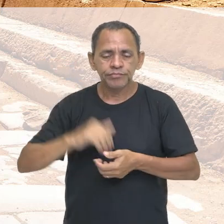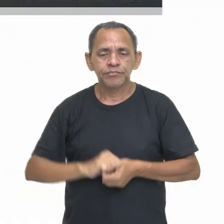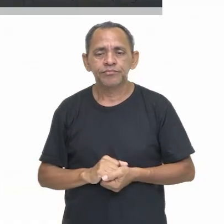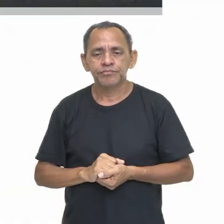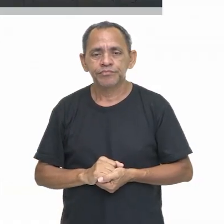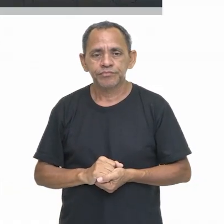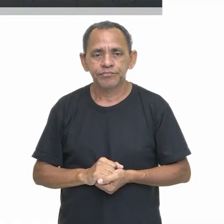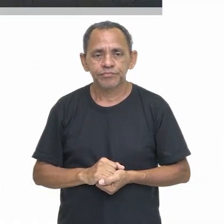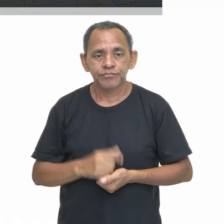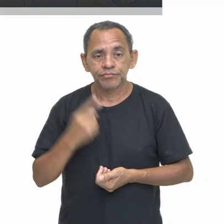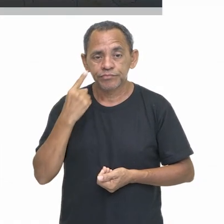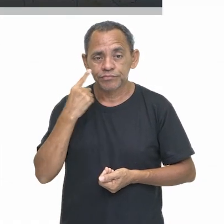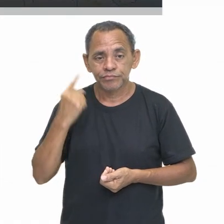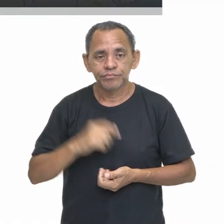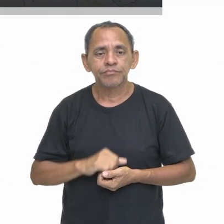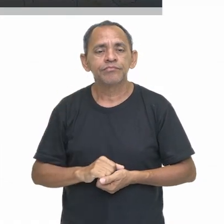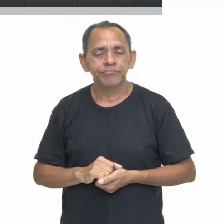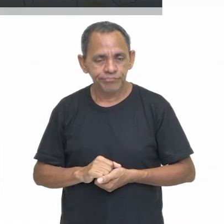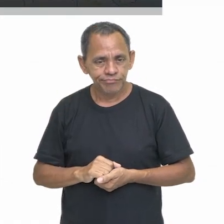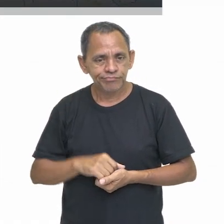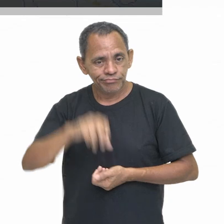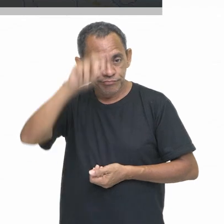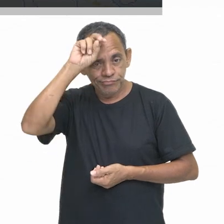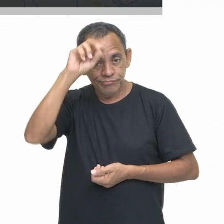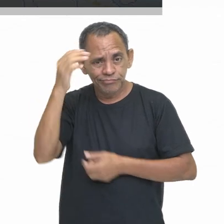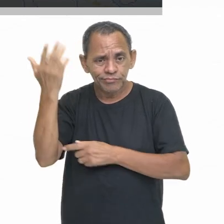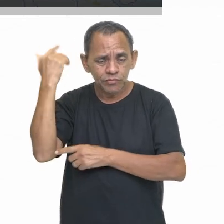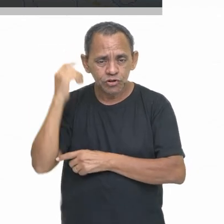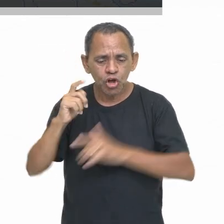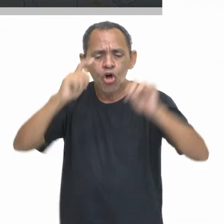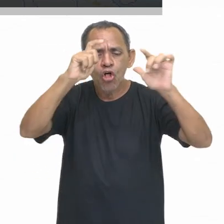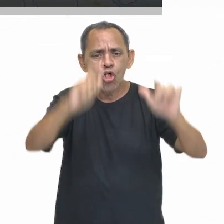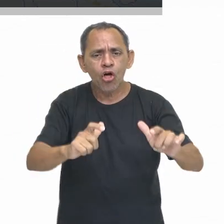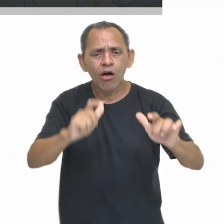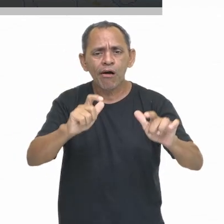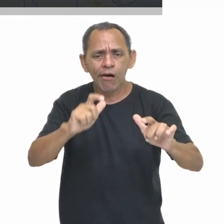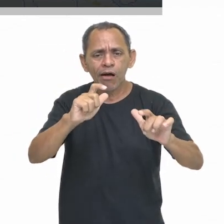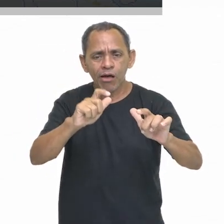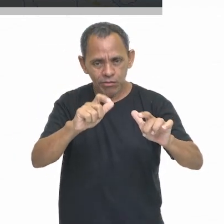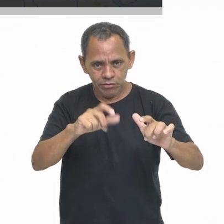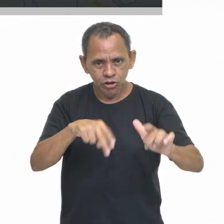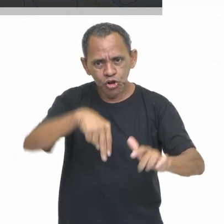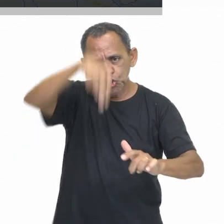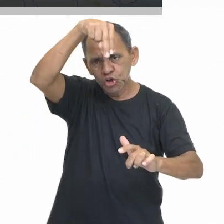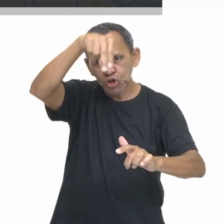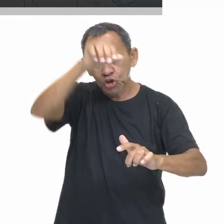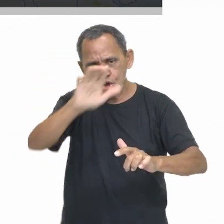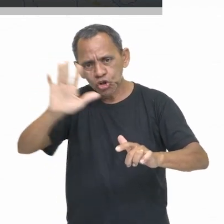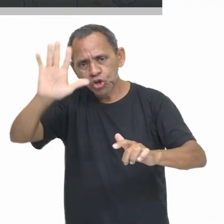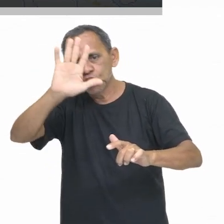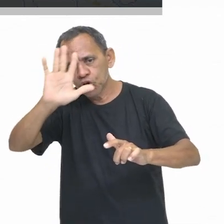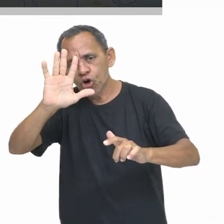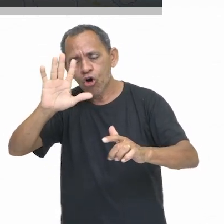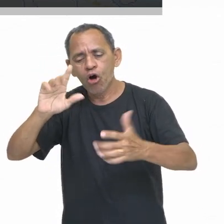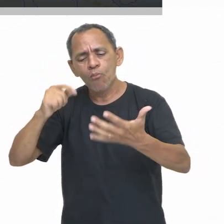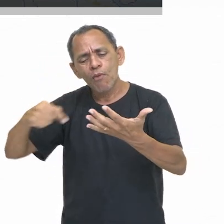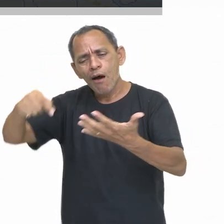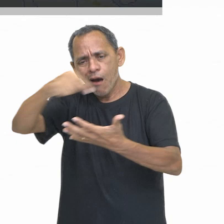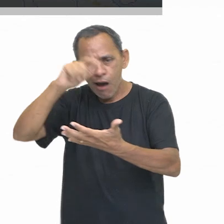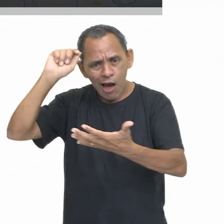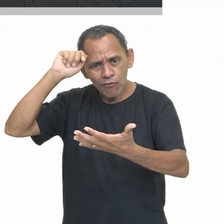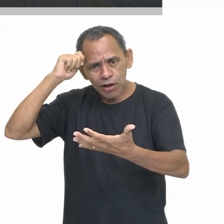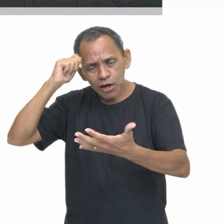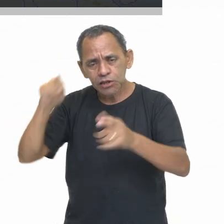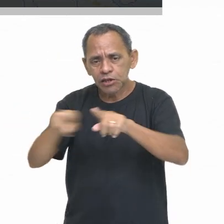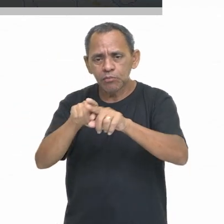ao texto. O Egito Antigo, né, ele está localizado ao nordeste do continente africano, tá? E